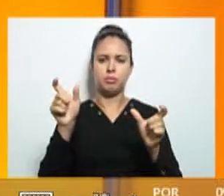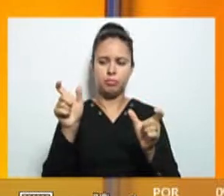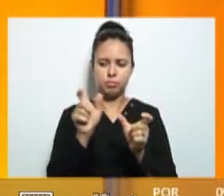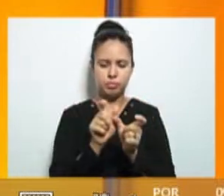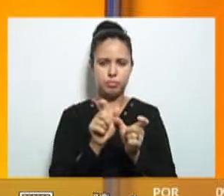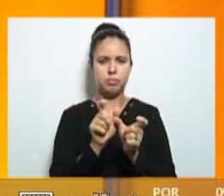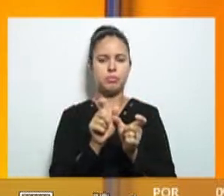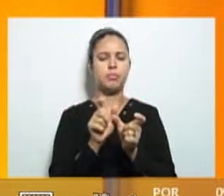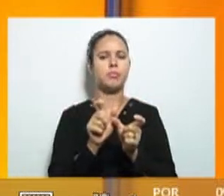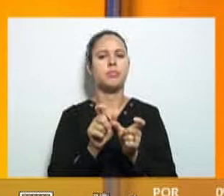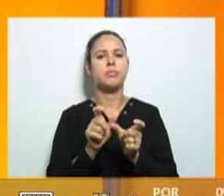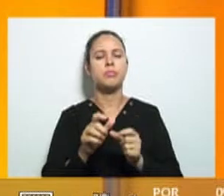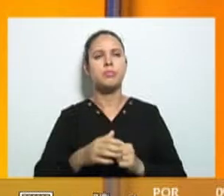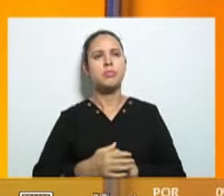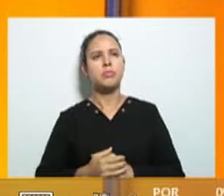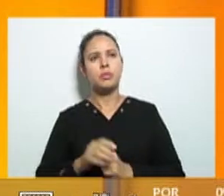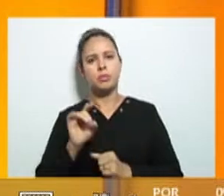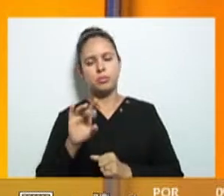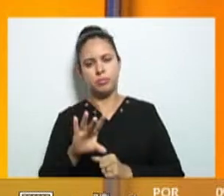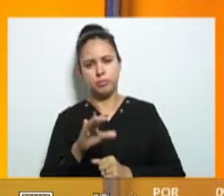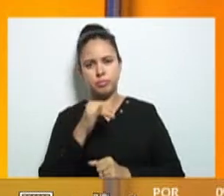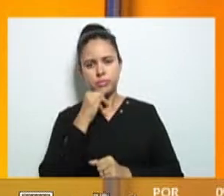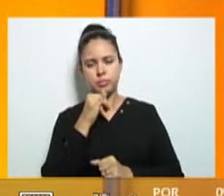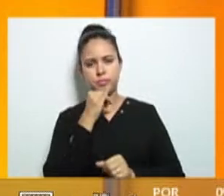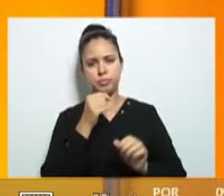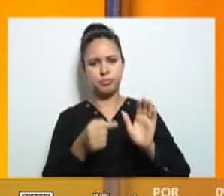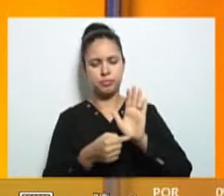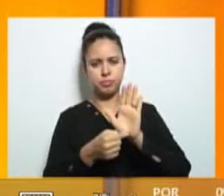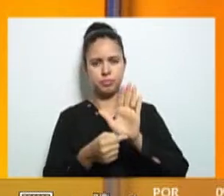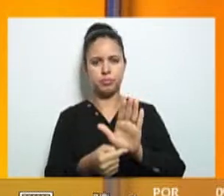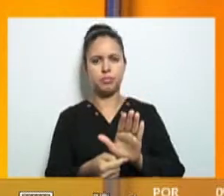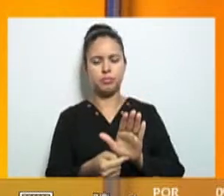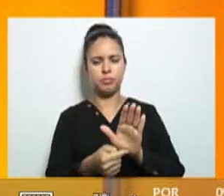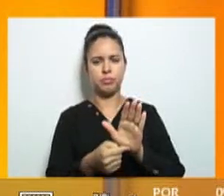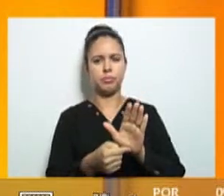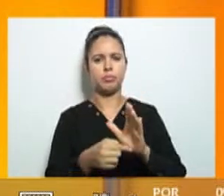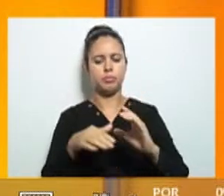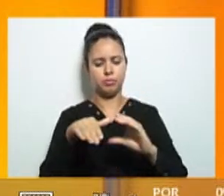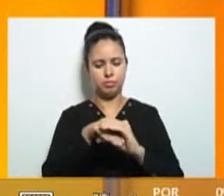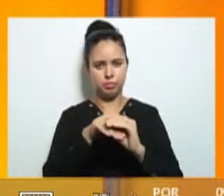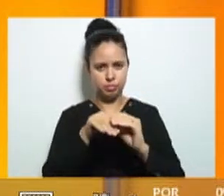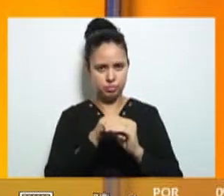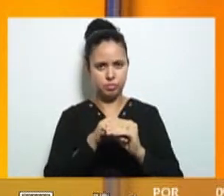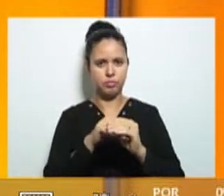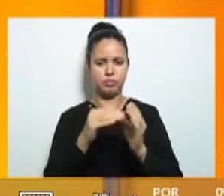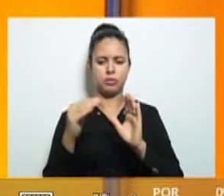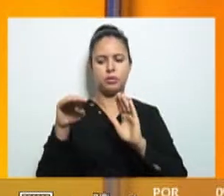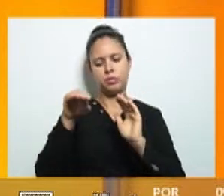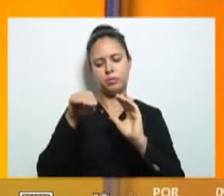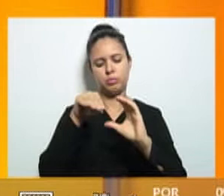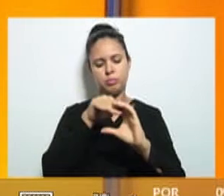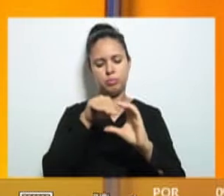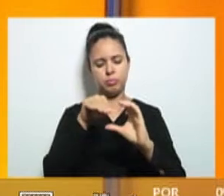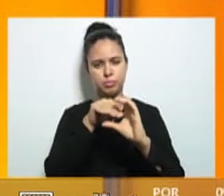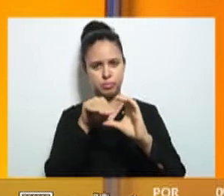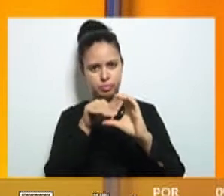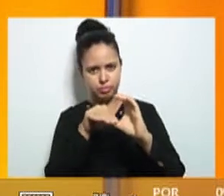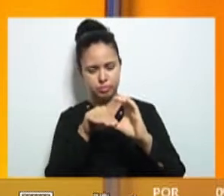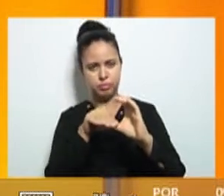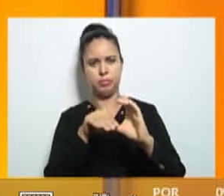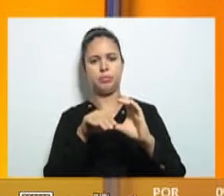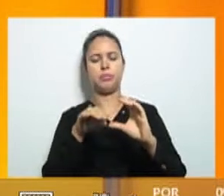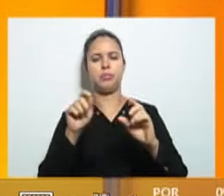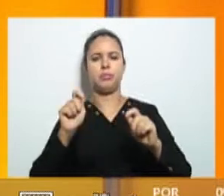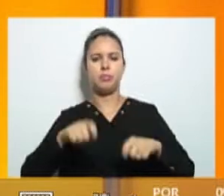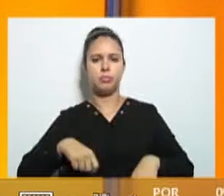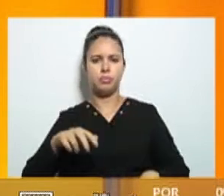vocês, né? Mas é só para exemplificar, tá bom, gente? Tá ali compactado, beleza? Ó, questão de movimentar,